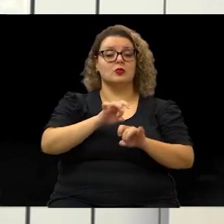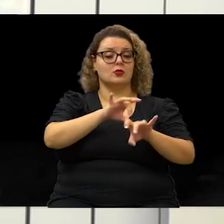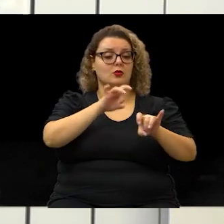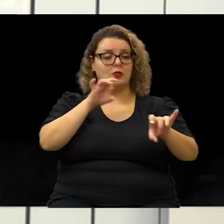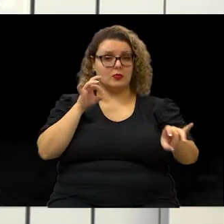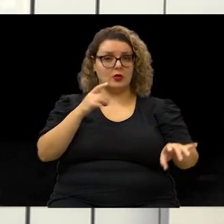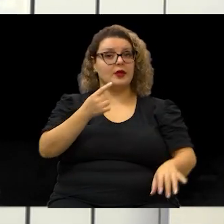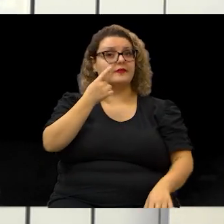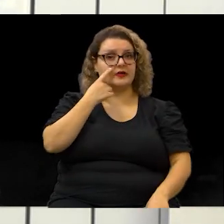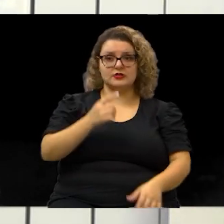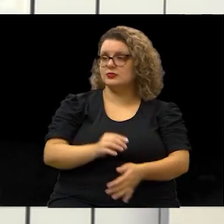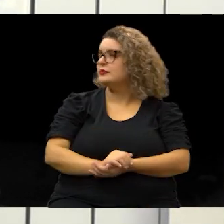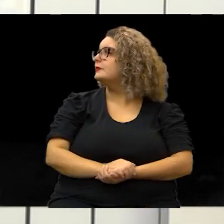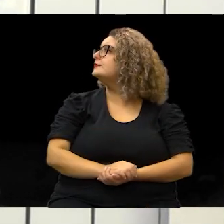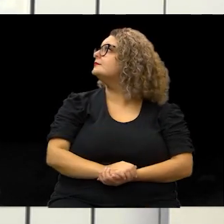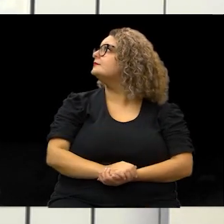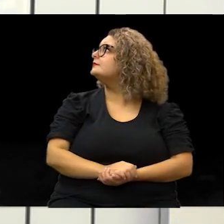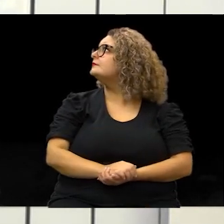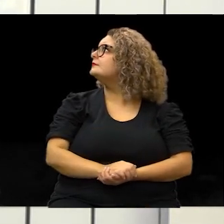Olha só.